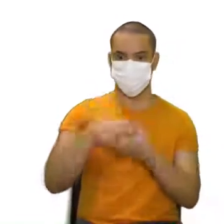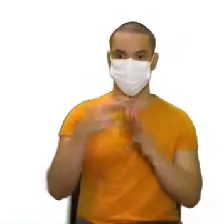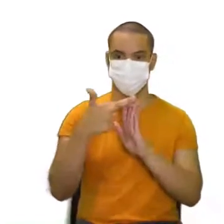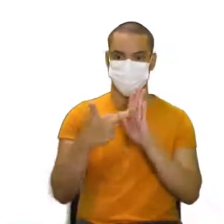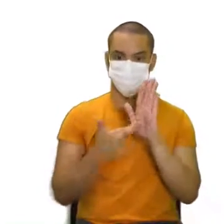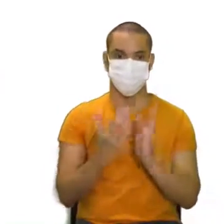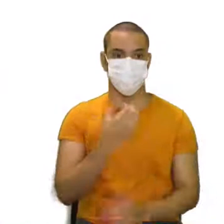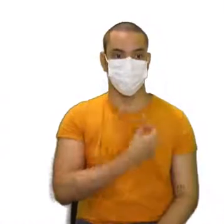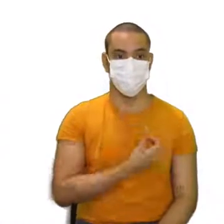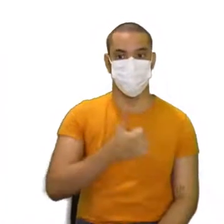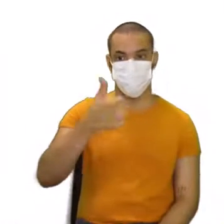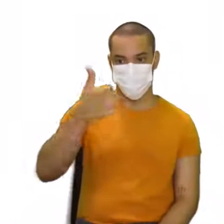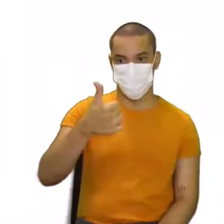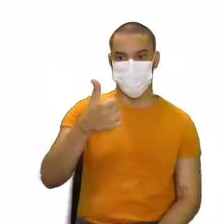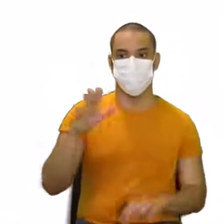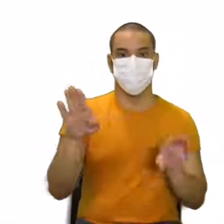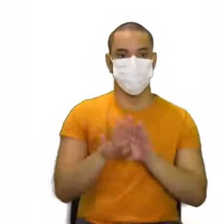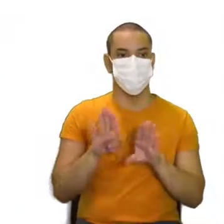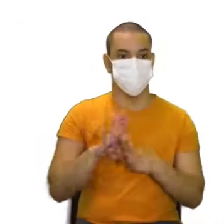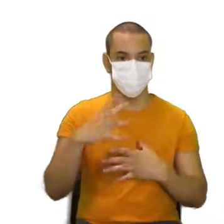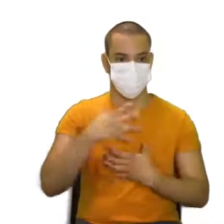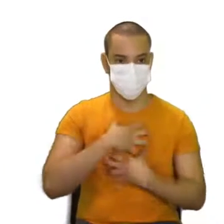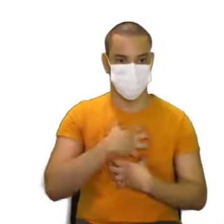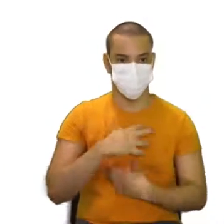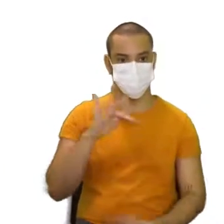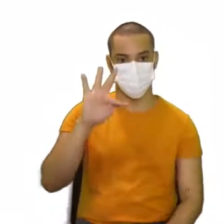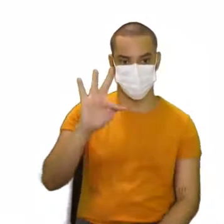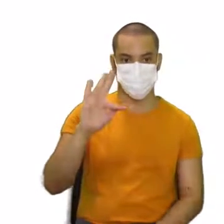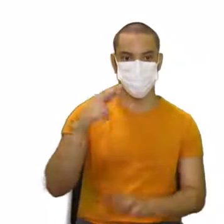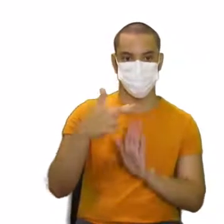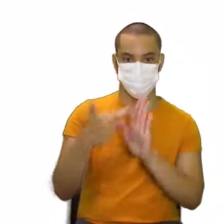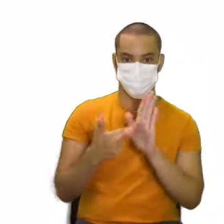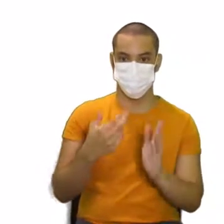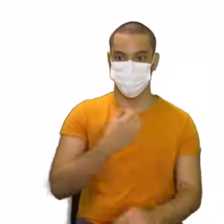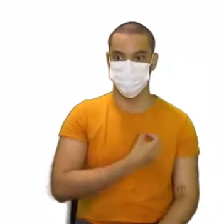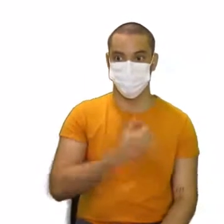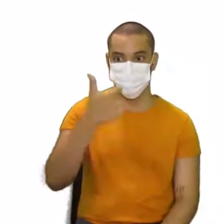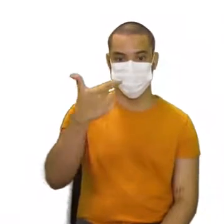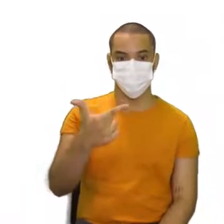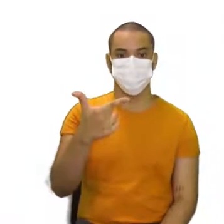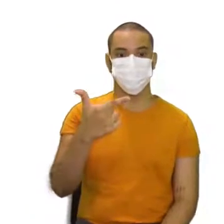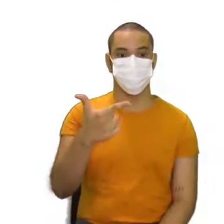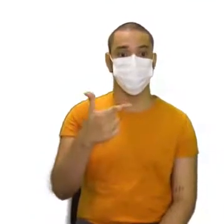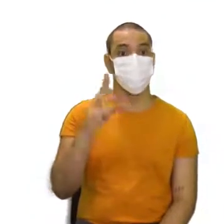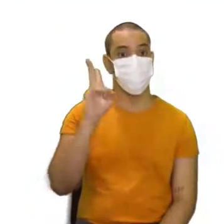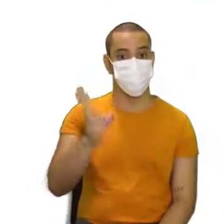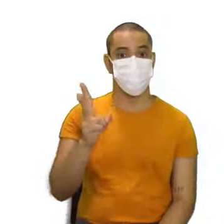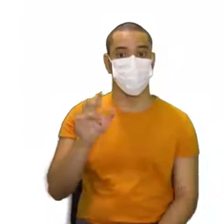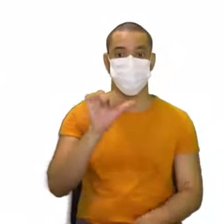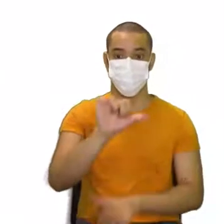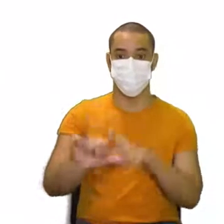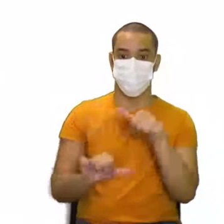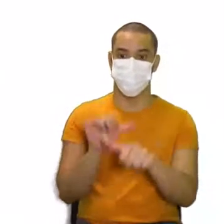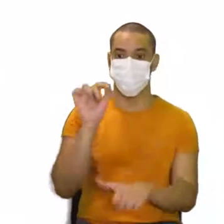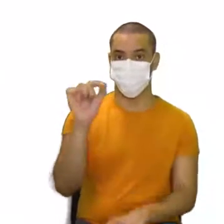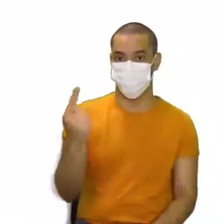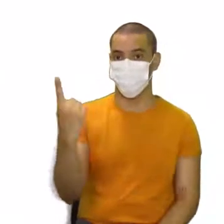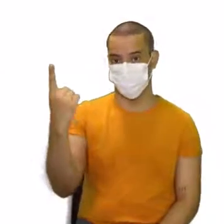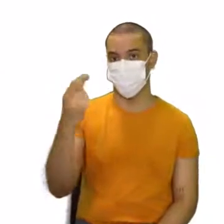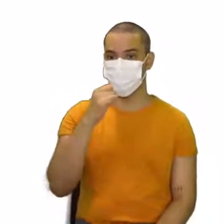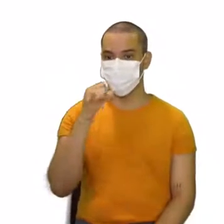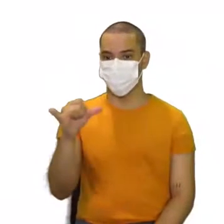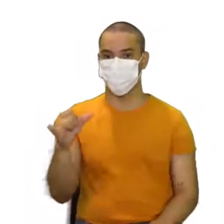Regra número um e o sentido DF na Regra número dois que a mesma coisa só muda que é um é corrente elétrica